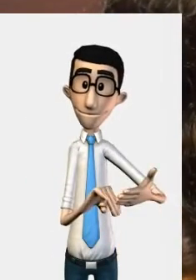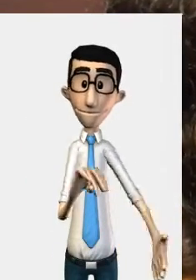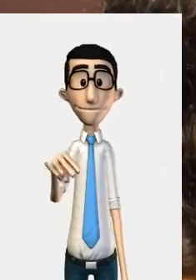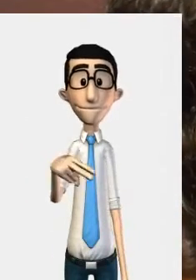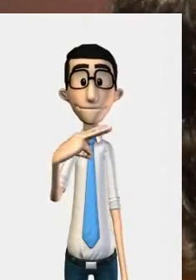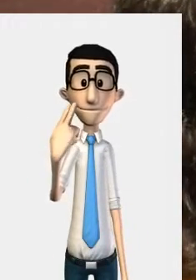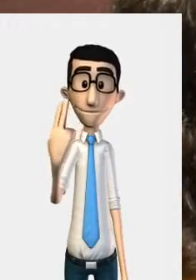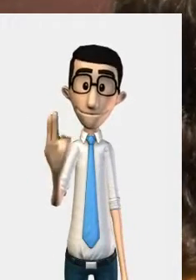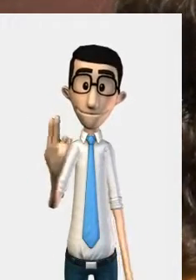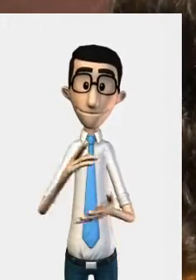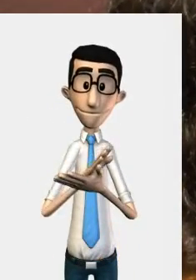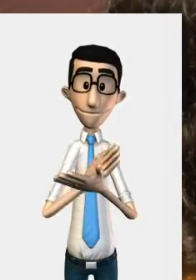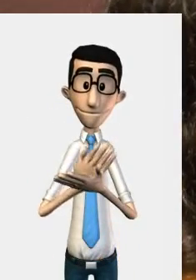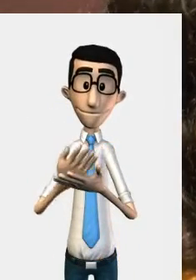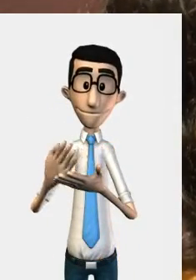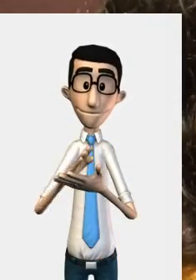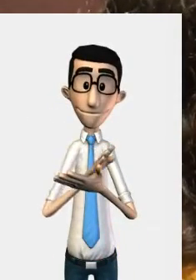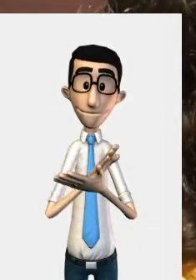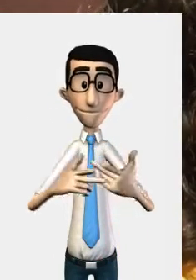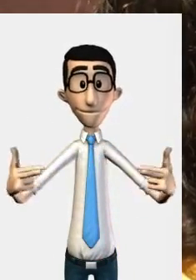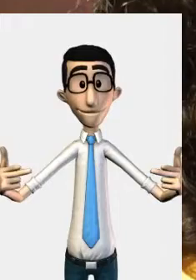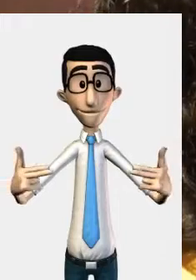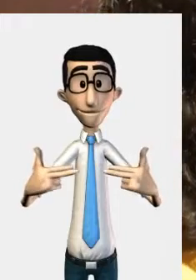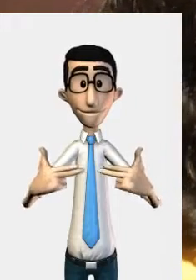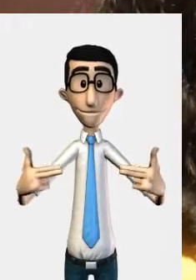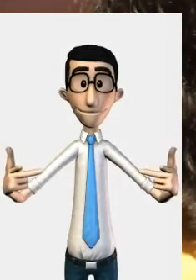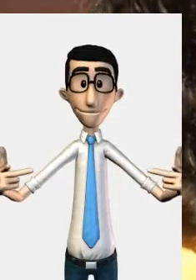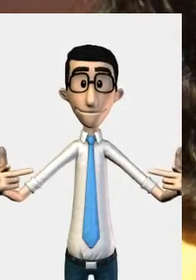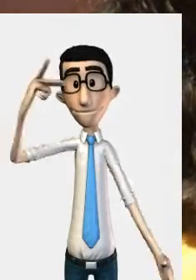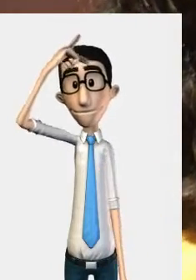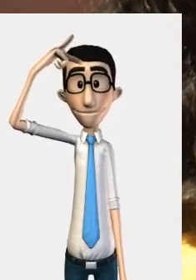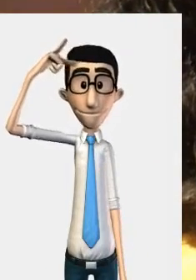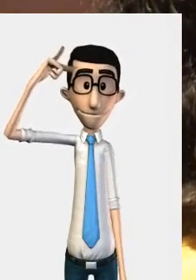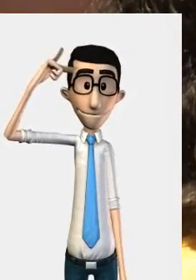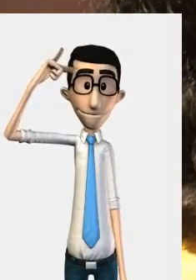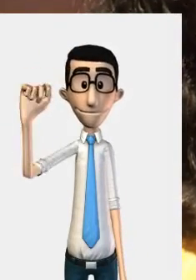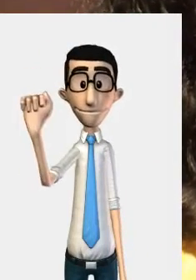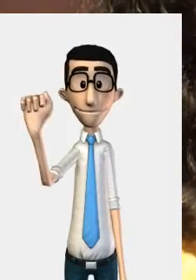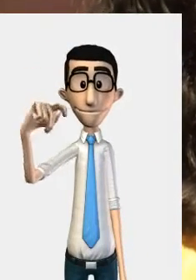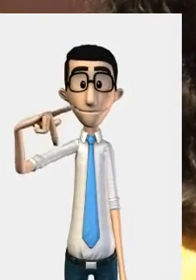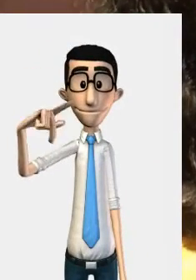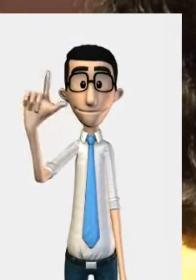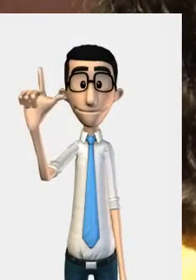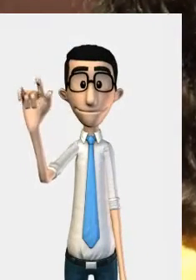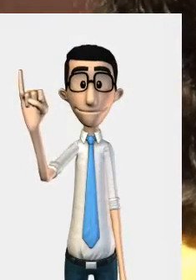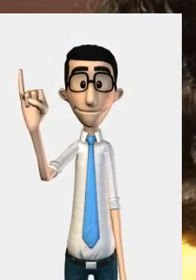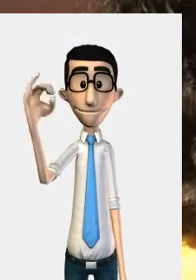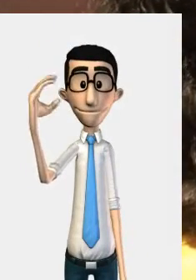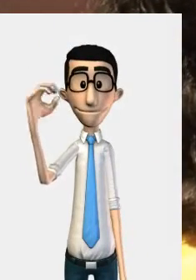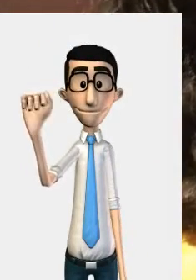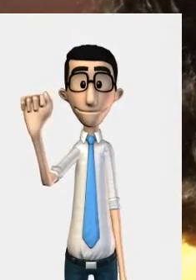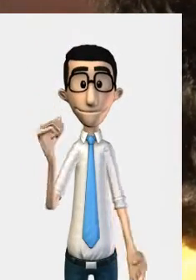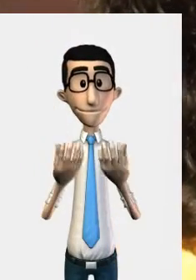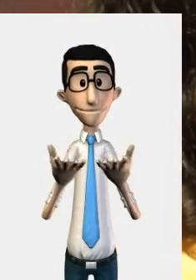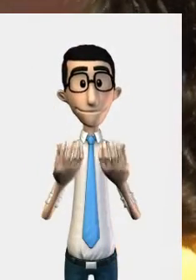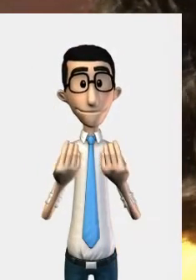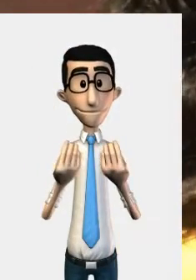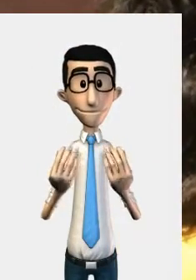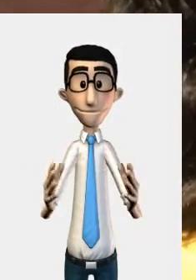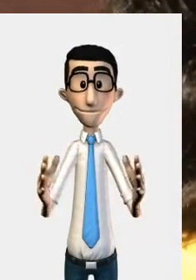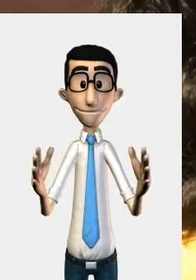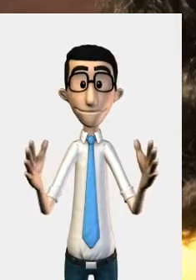de mestrado, profissionais famosos, profissionais que cobravam R$250 a hora, na época, 5 anos atrás.